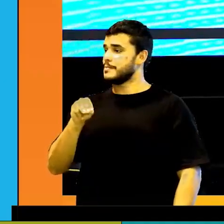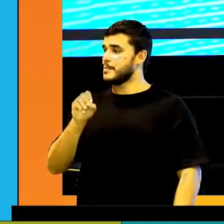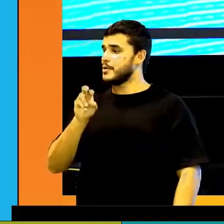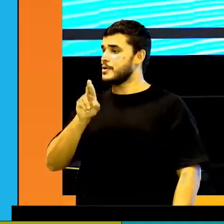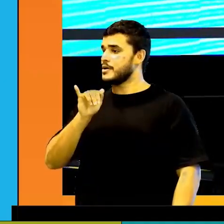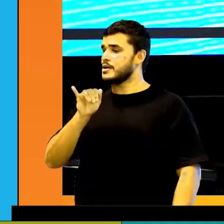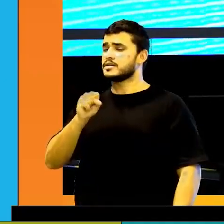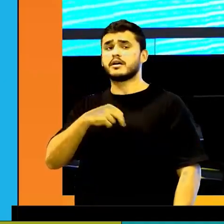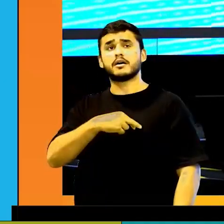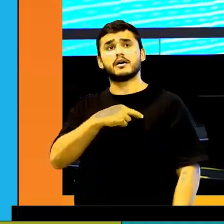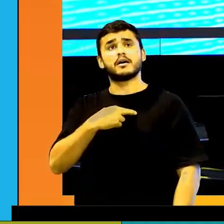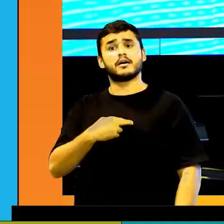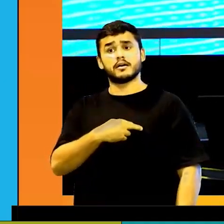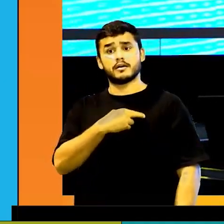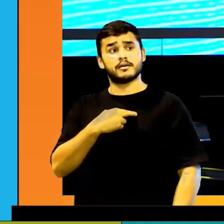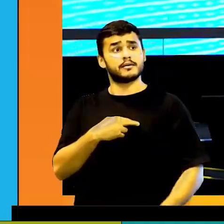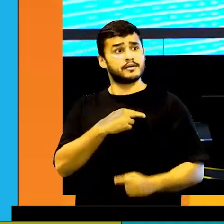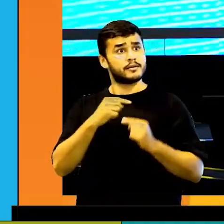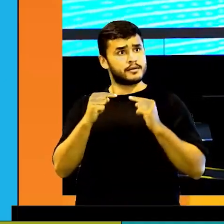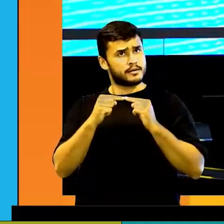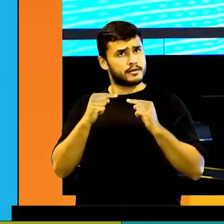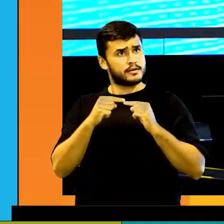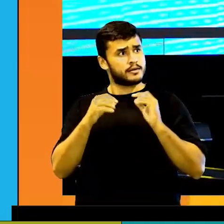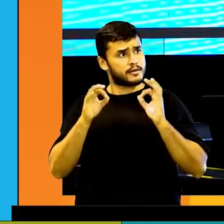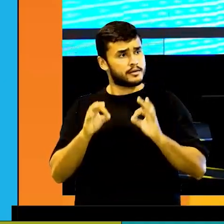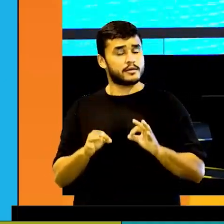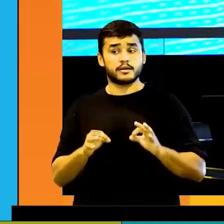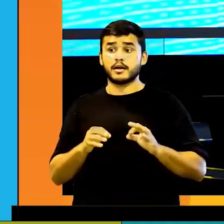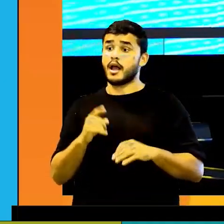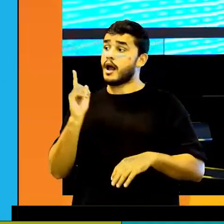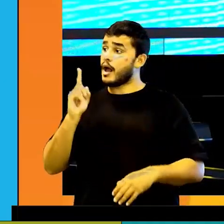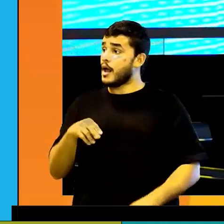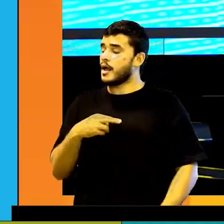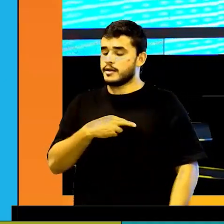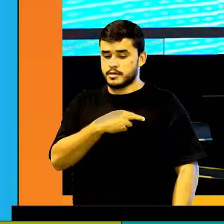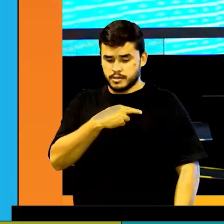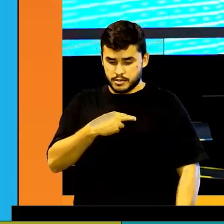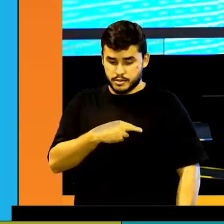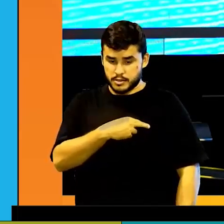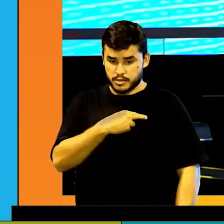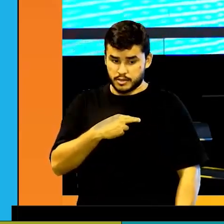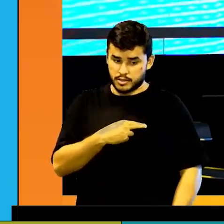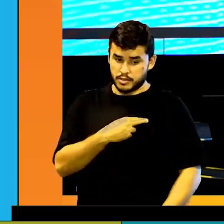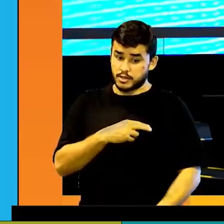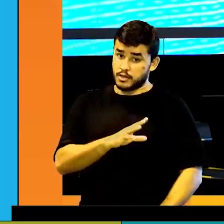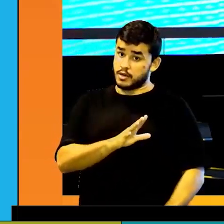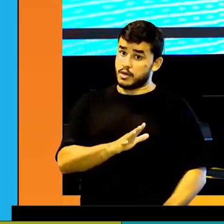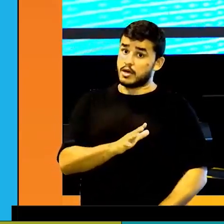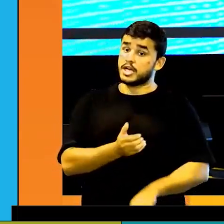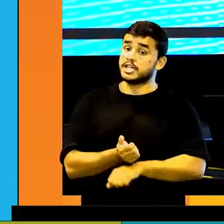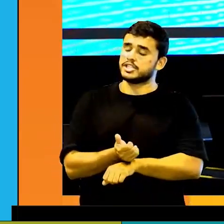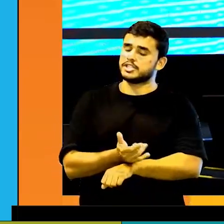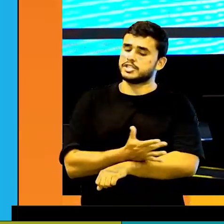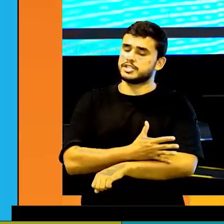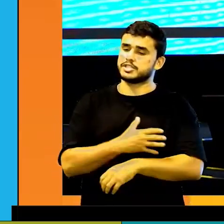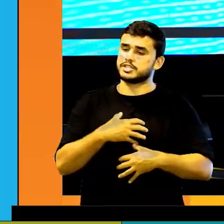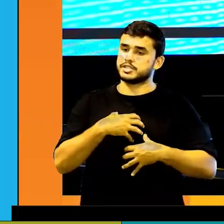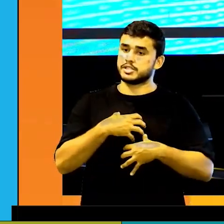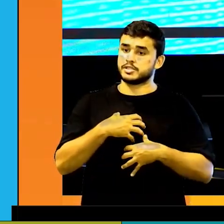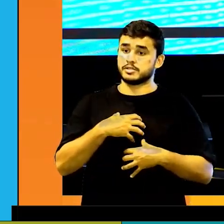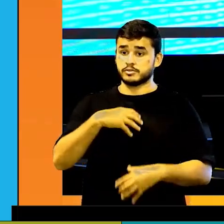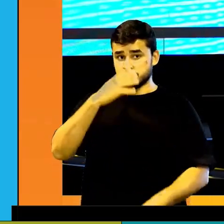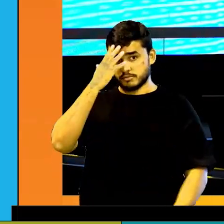extremamente romântico, ou seja, quer dizer que o espírito romântico, não mais a escola. A escola acabou no século